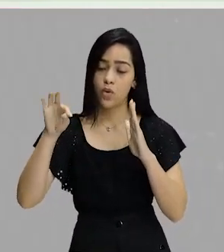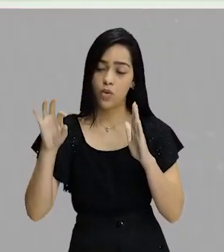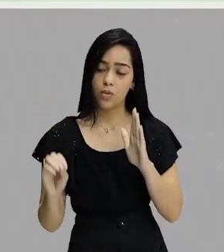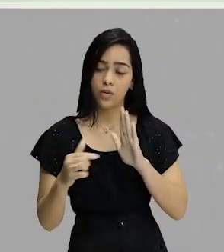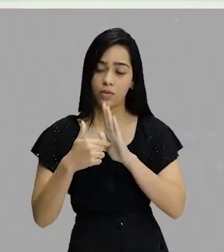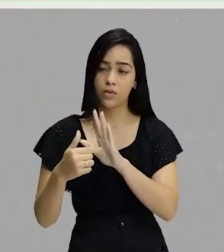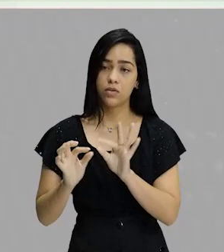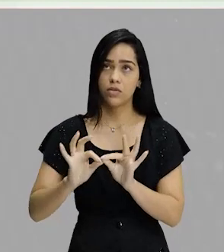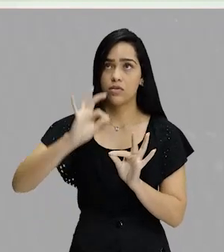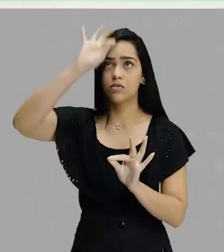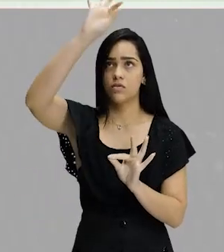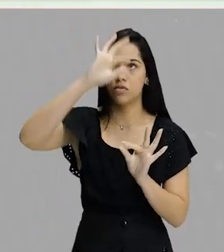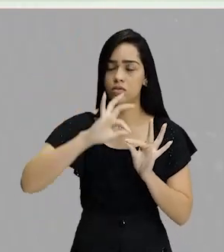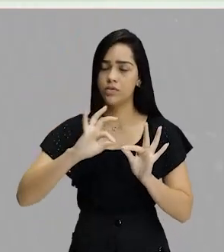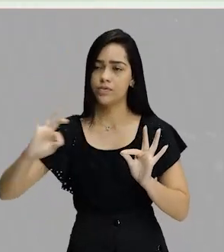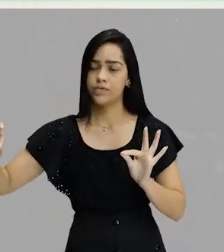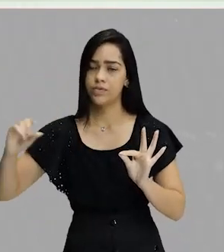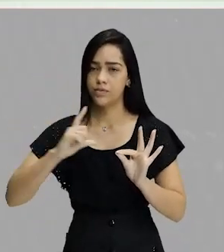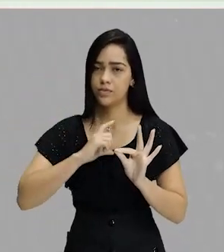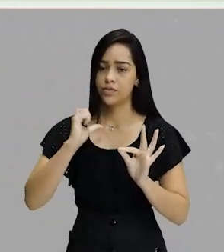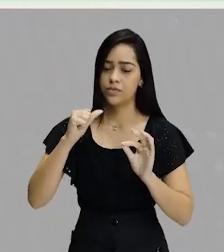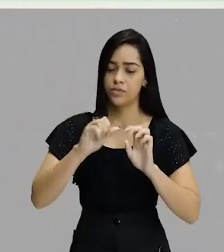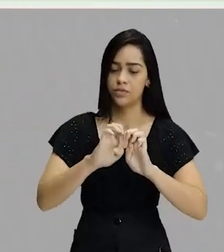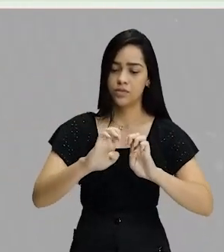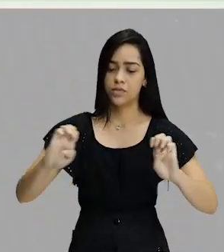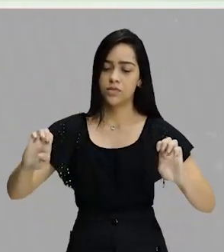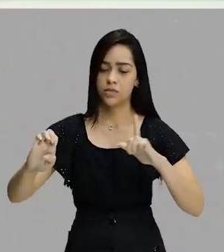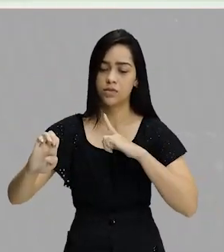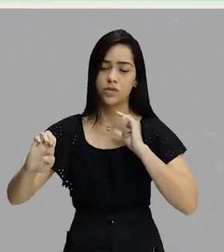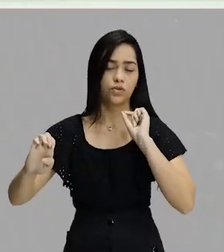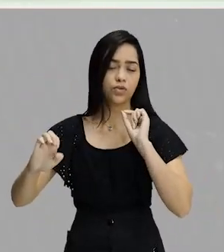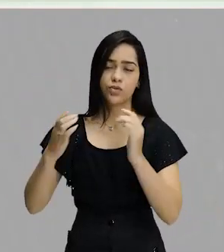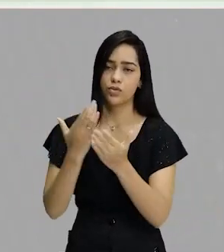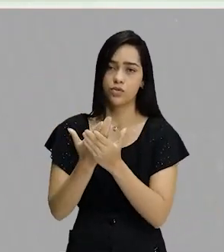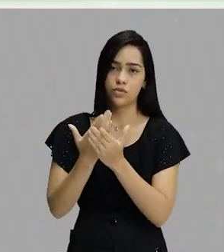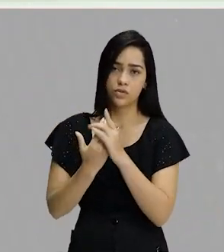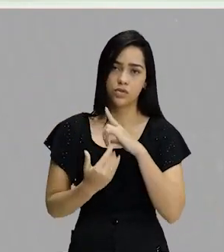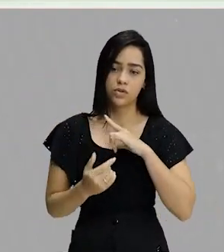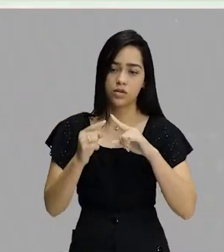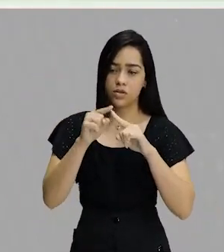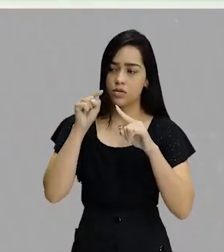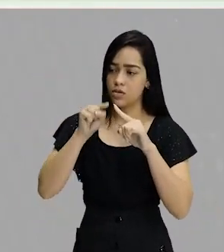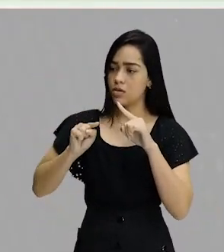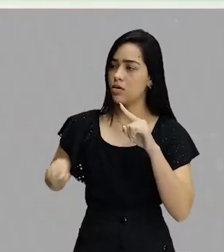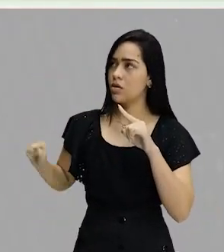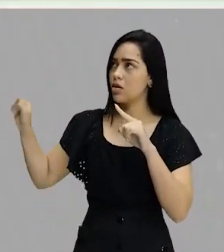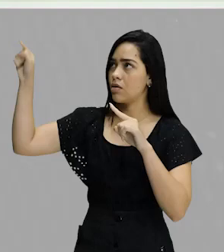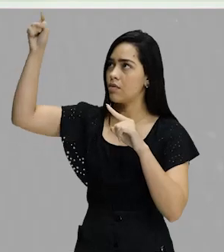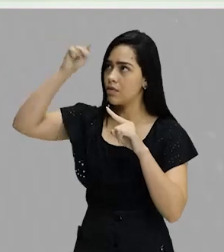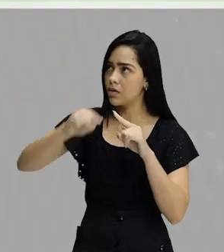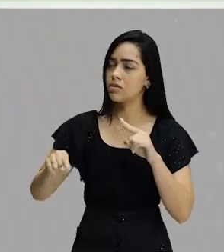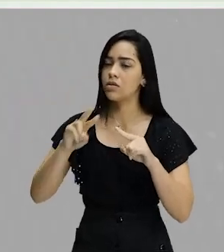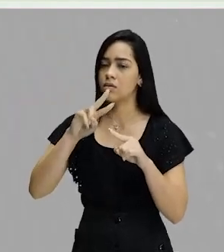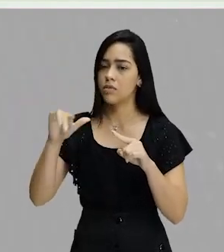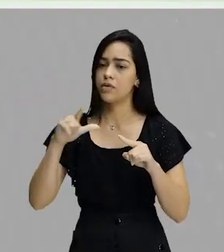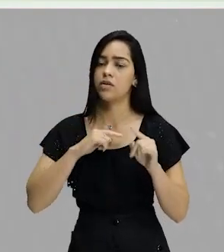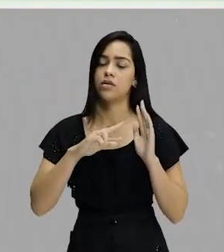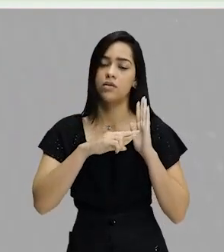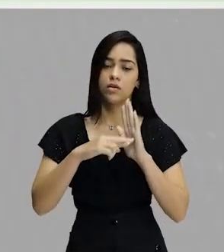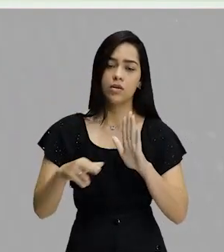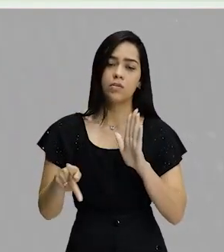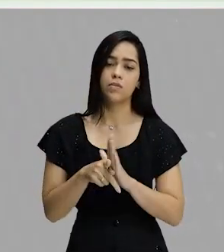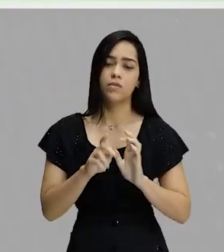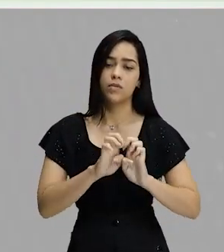plano cartesiano. A reta vai ter uma equação. Quando a gente for estudar aqui a circunferência, também você vai representar a circunferência